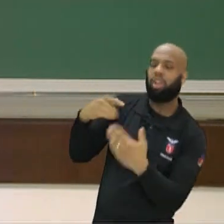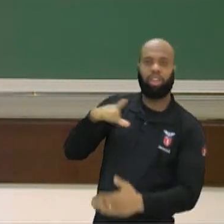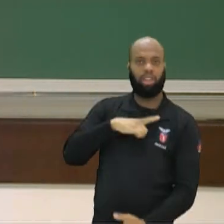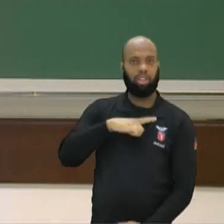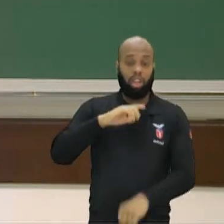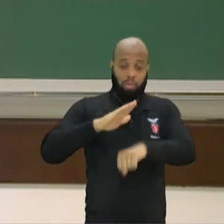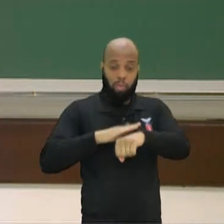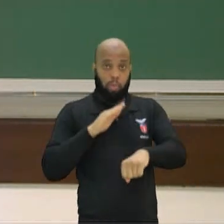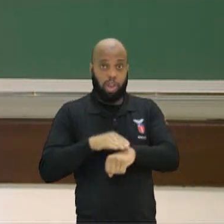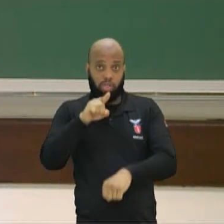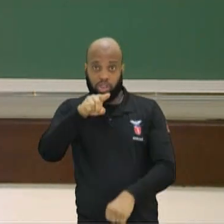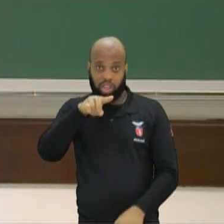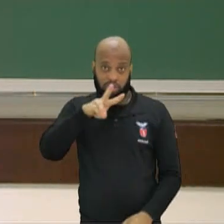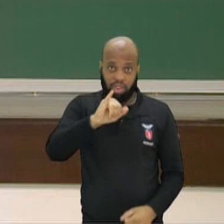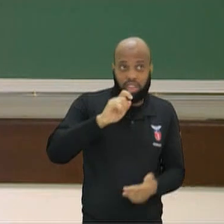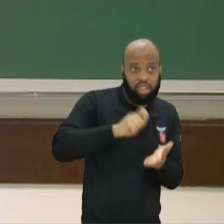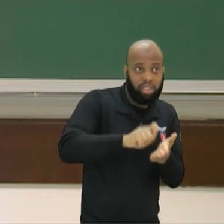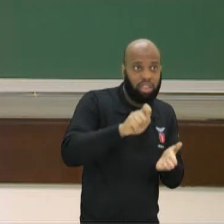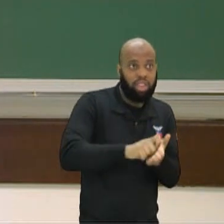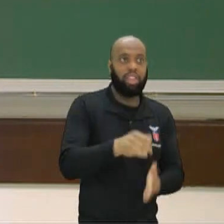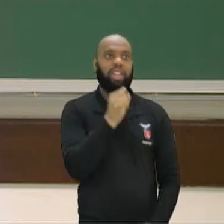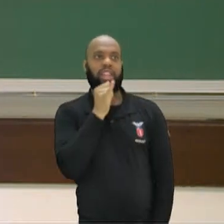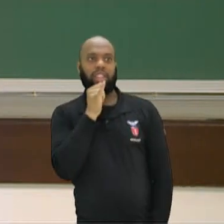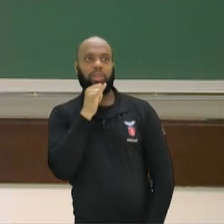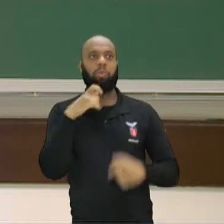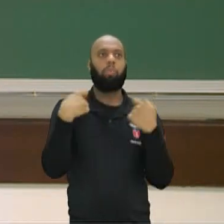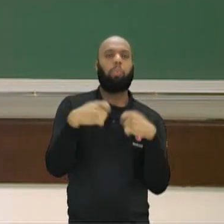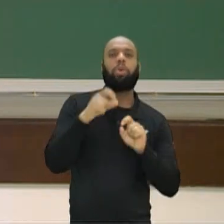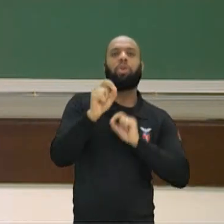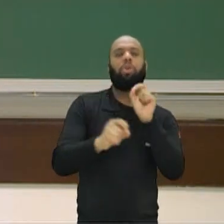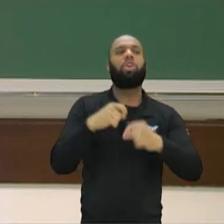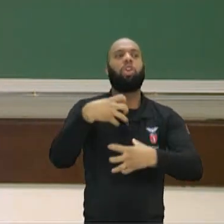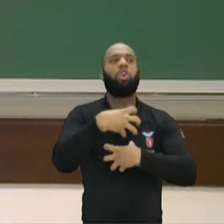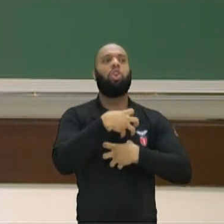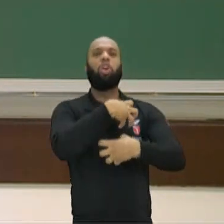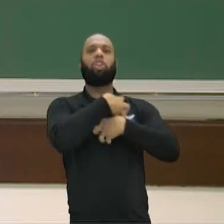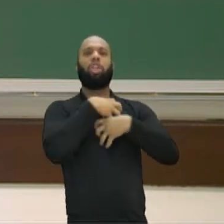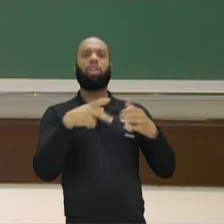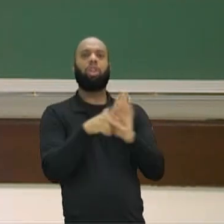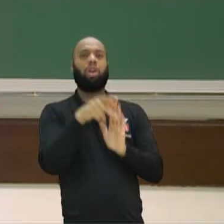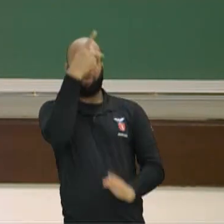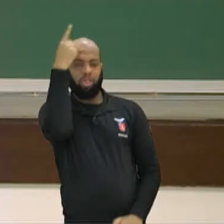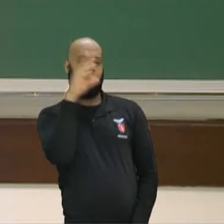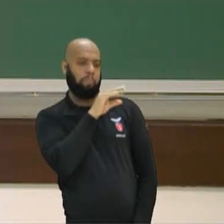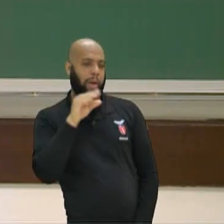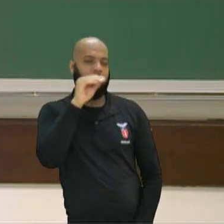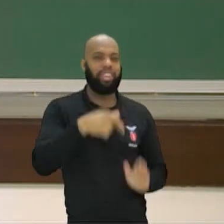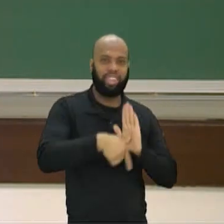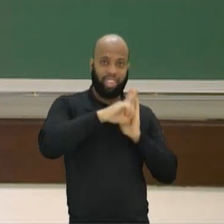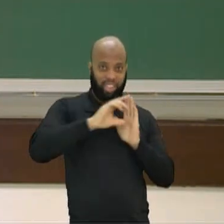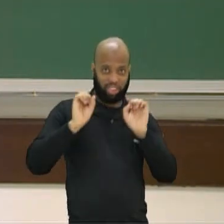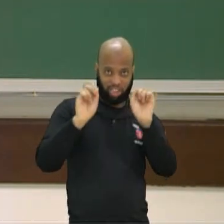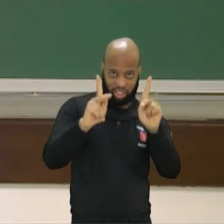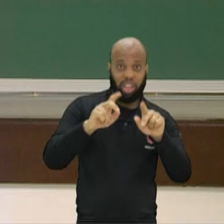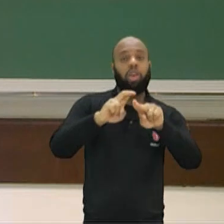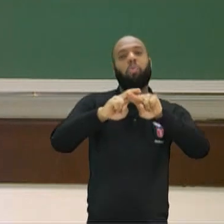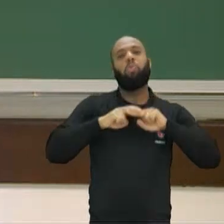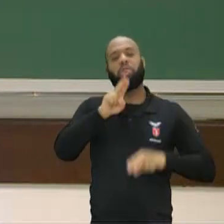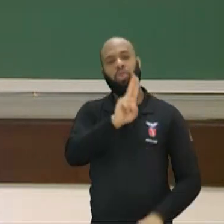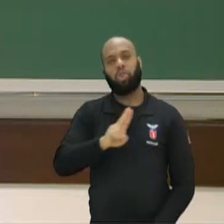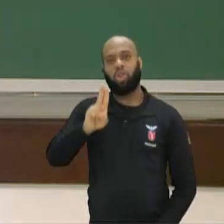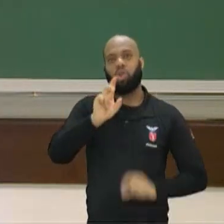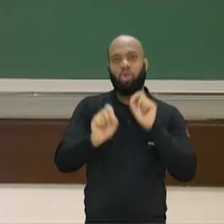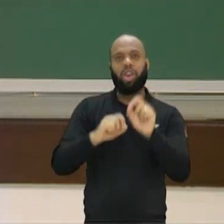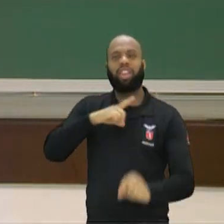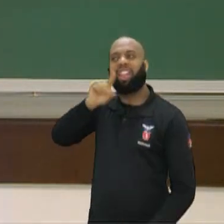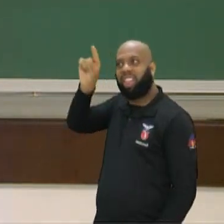Na hora de você escrever, tipo, meio que para reproduzir a maneira como a pessoa tinha falado, entendeu? Por isso